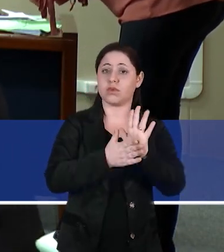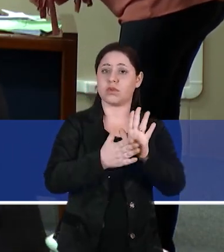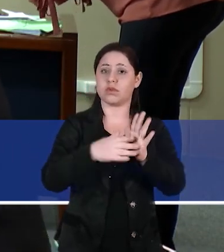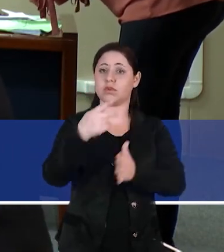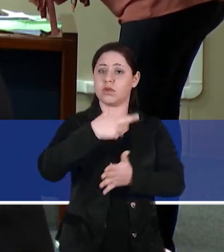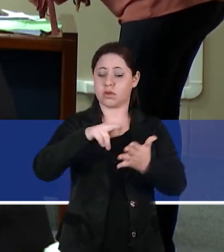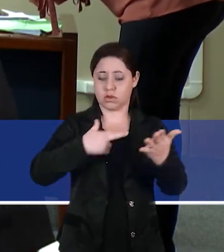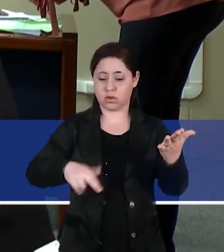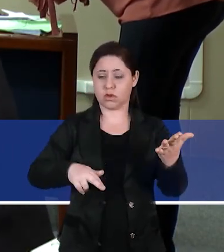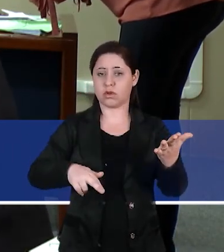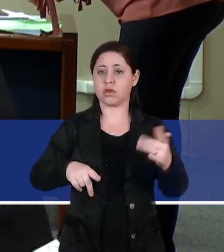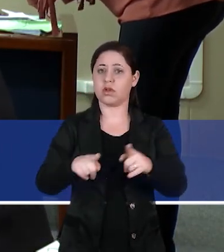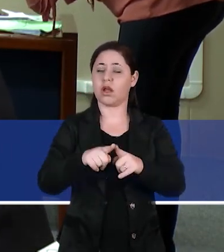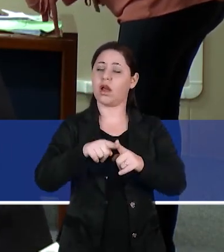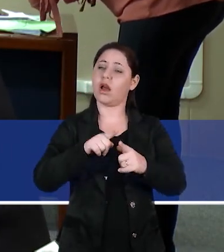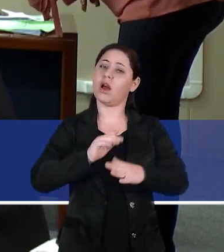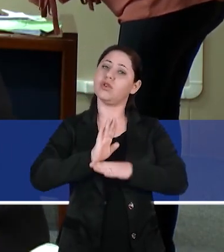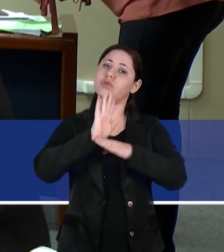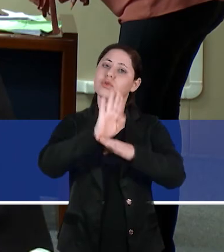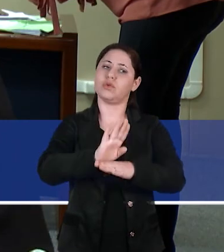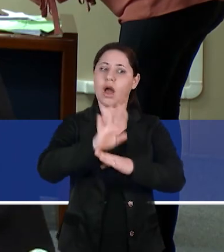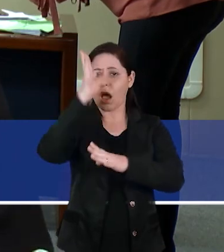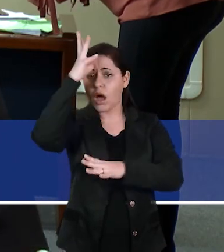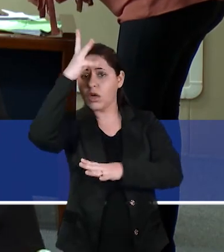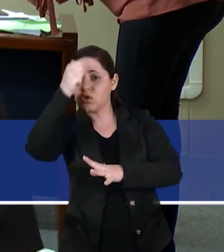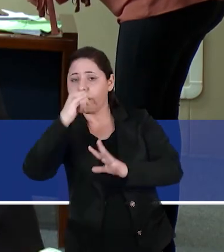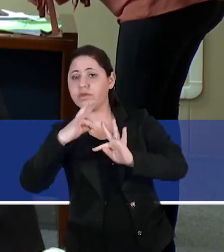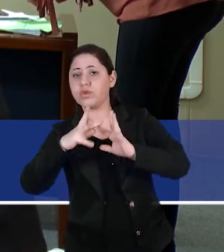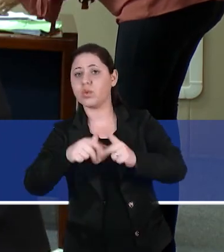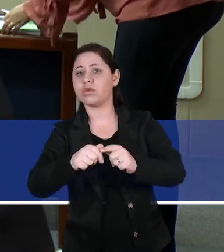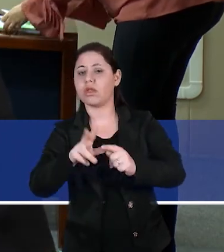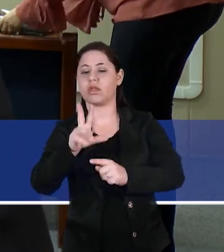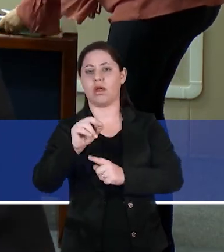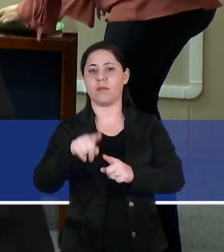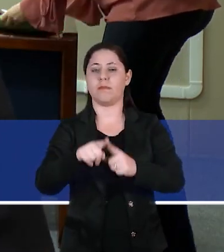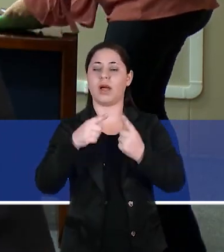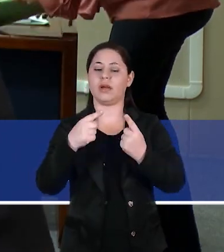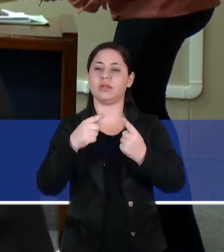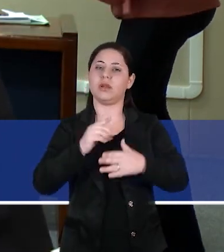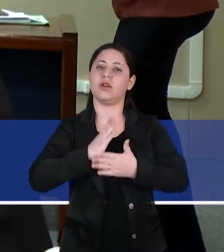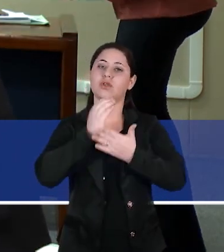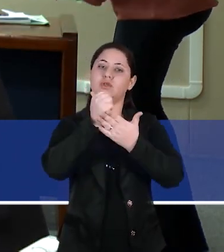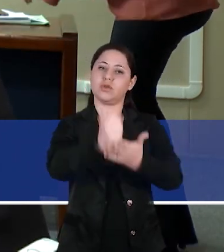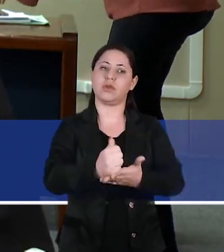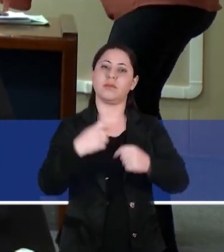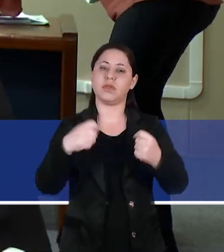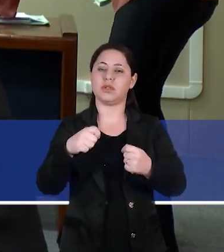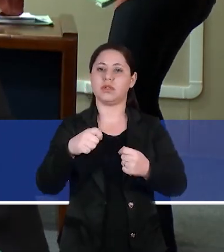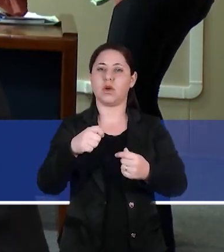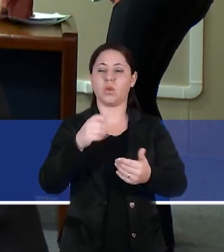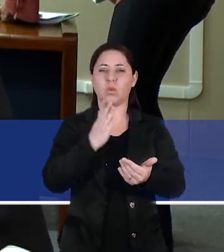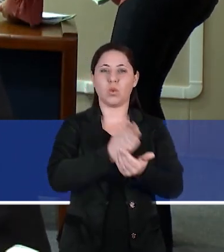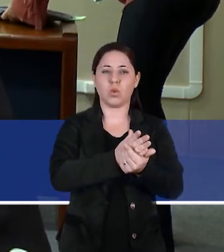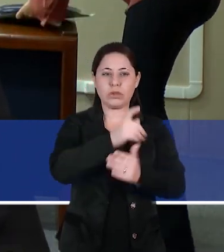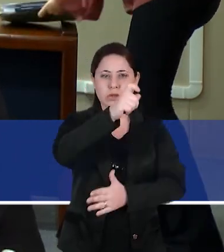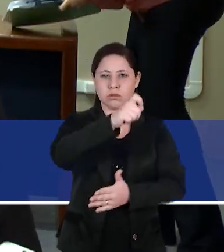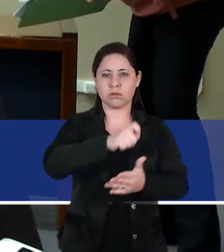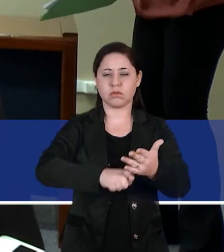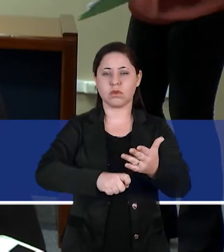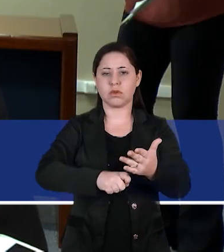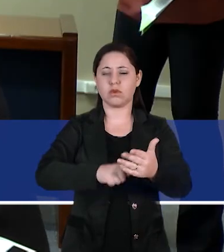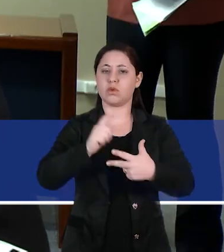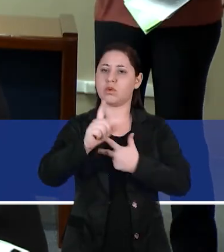um projeto que ajuda em relação a isso. Não resolve, porque depende de uma regulamentação do Poder